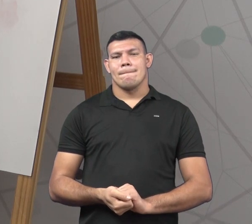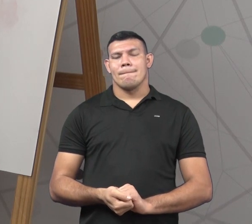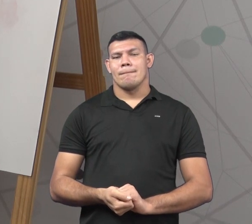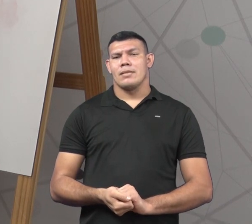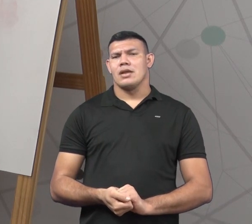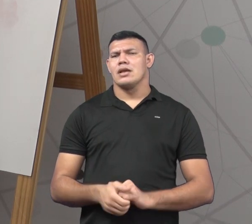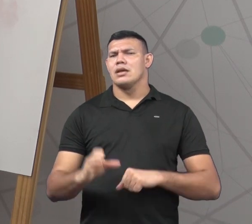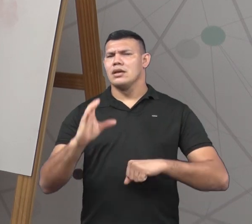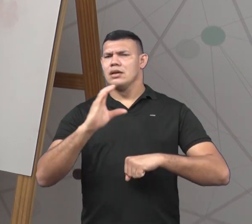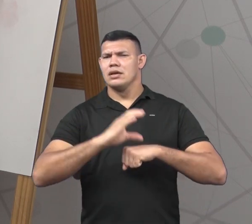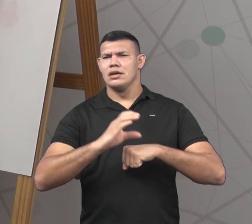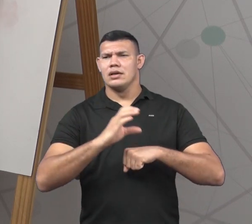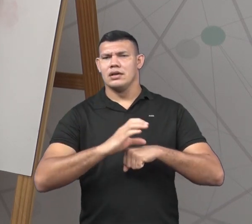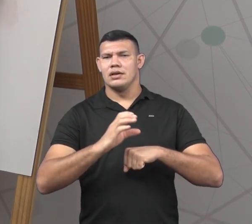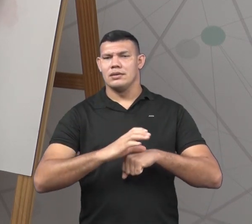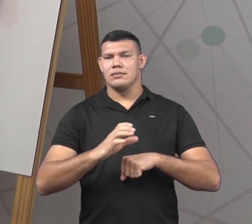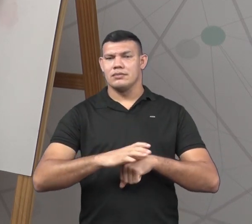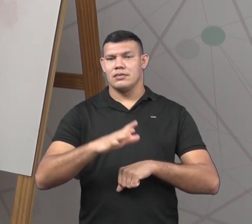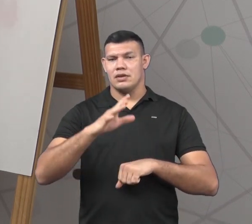Manaus,